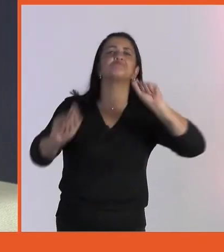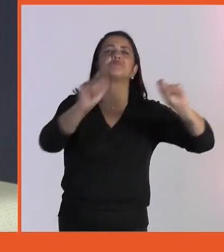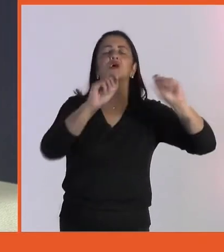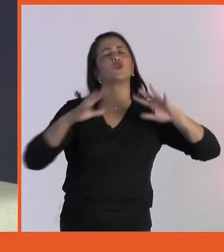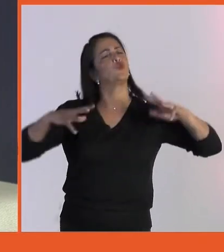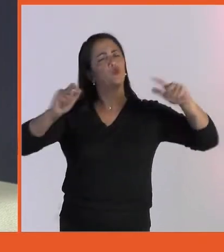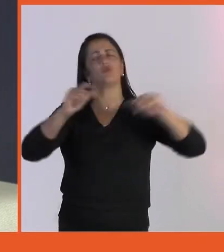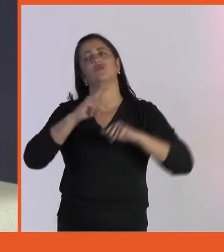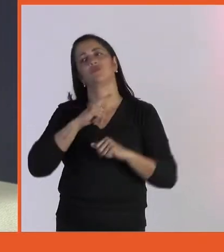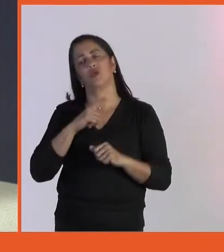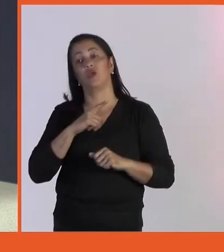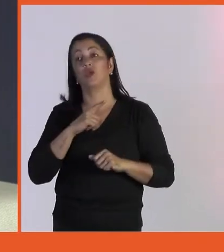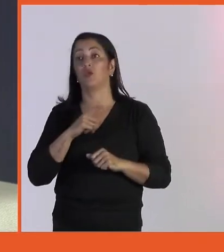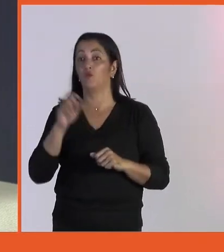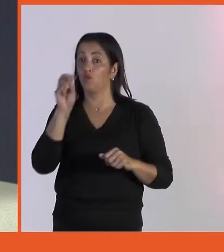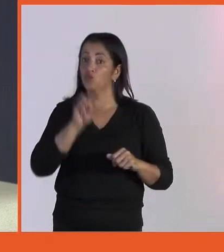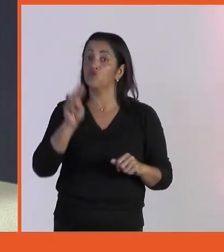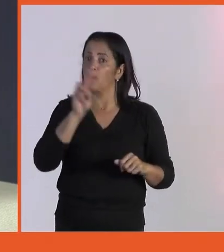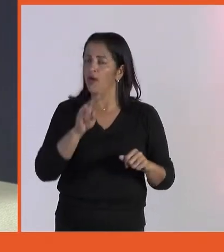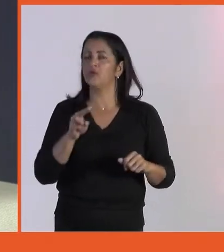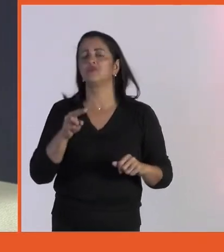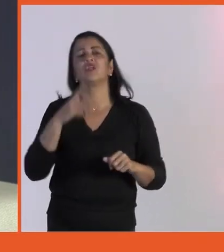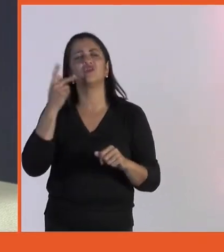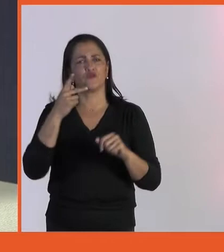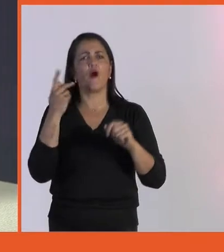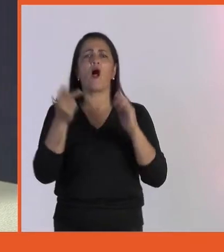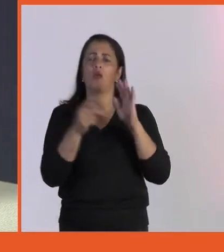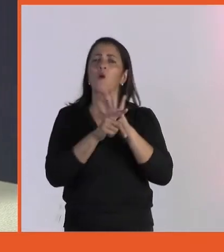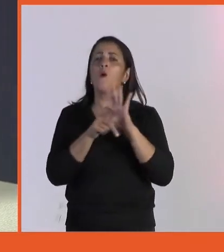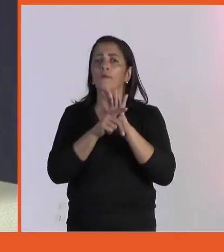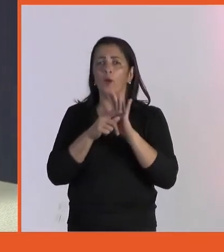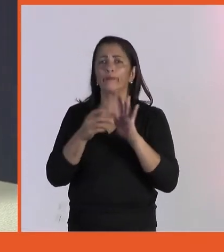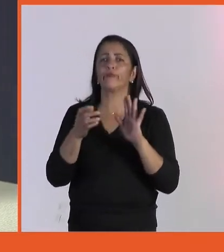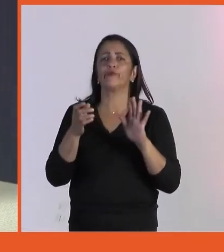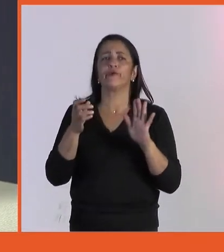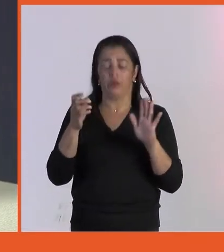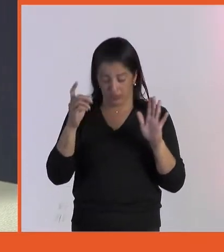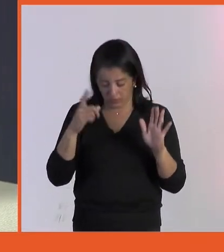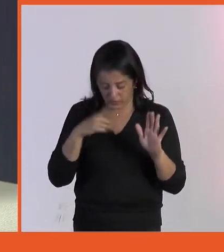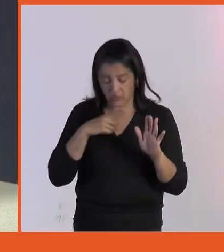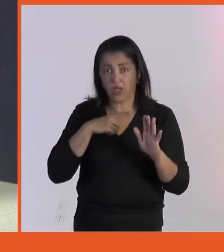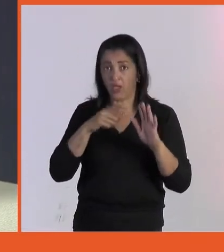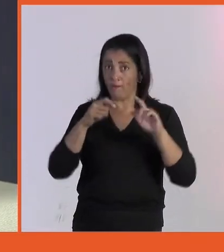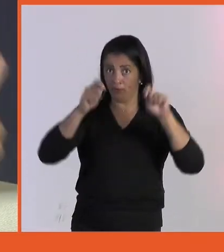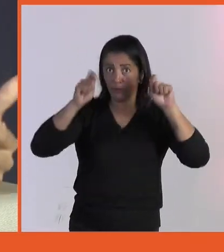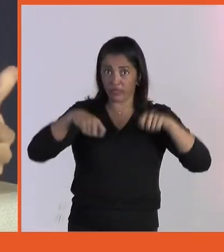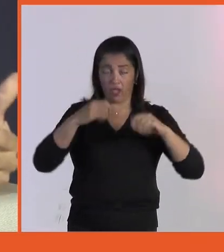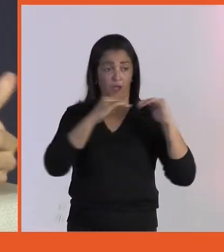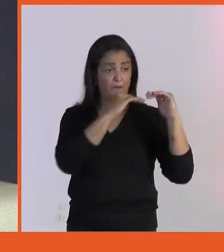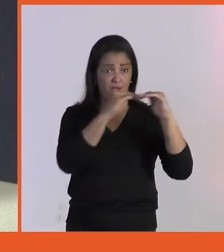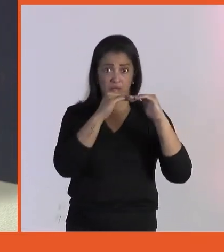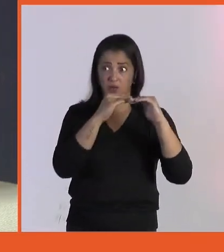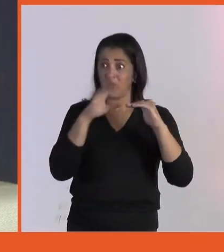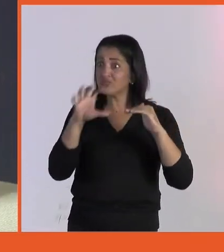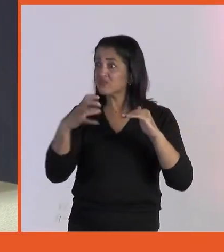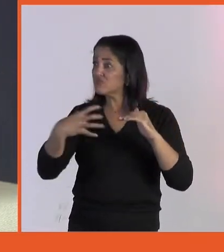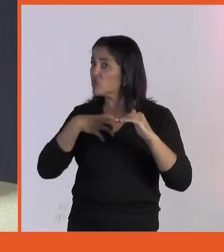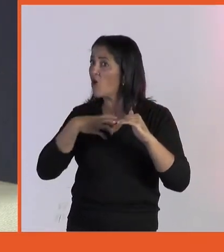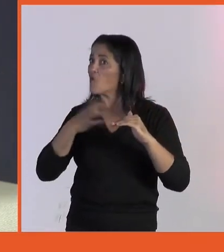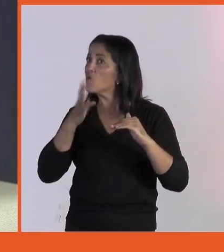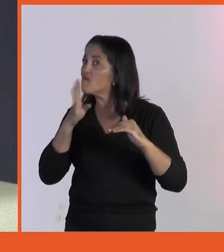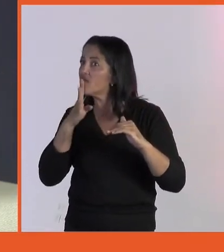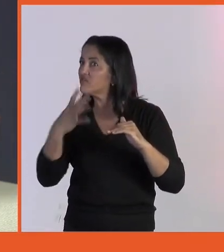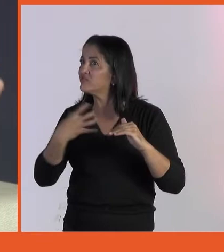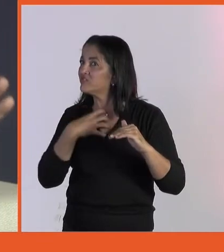cara, os usuários, eles são, eles, por padrão, a maioria das pessoas que te consomem, ela tem um consumo